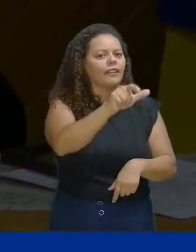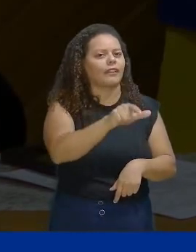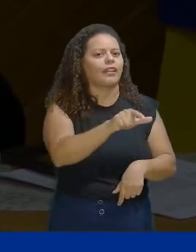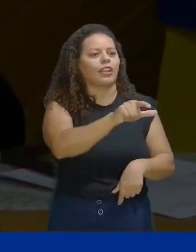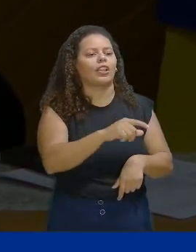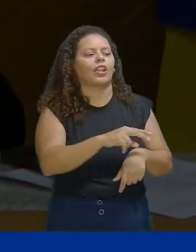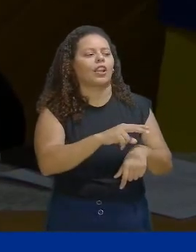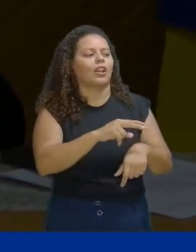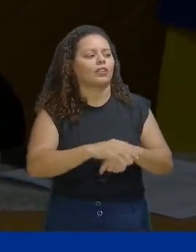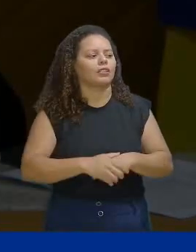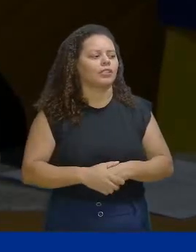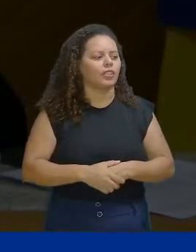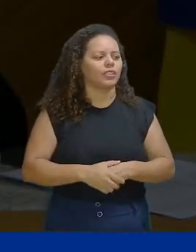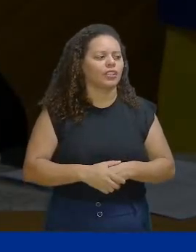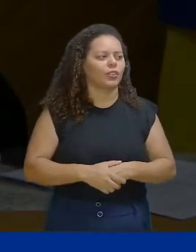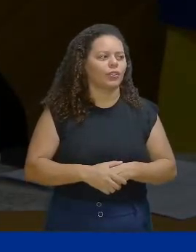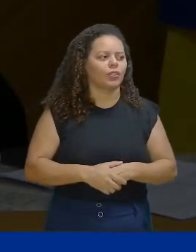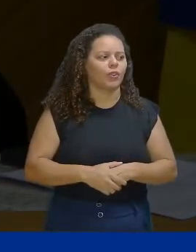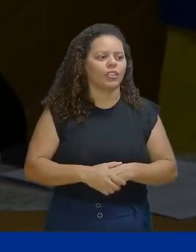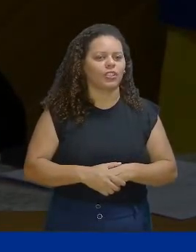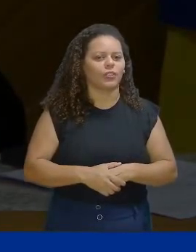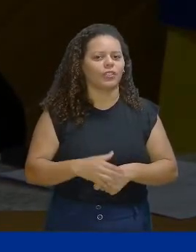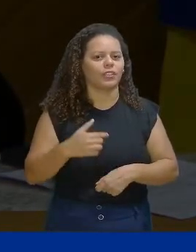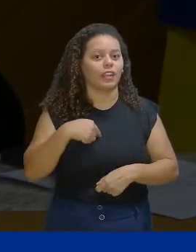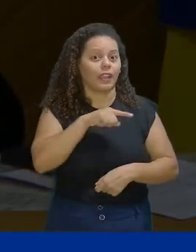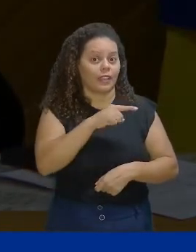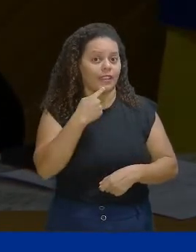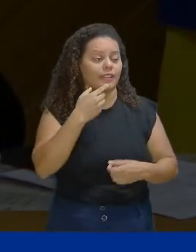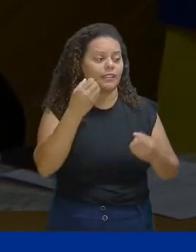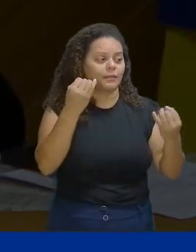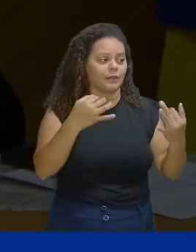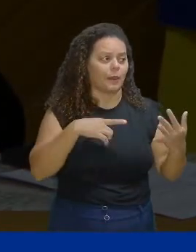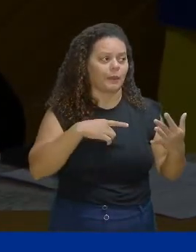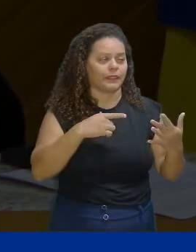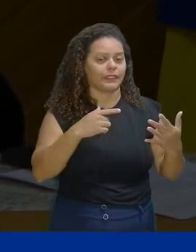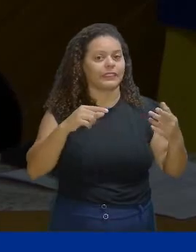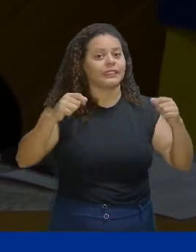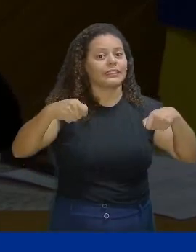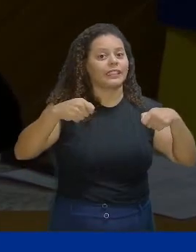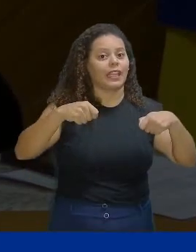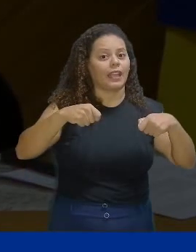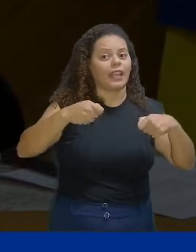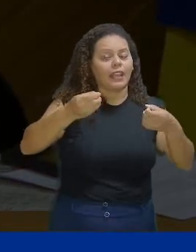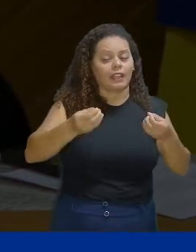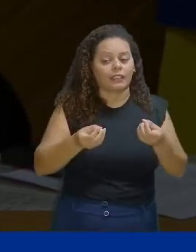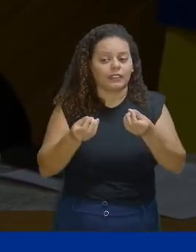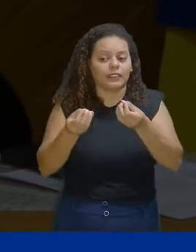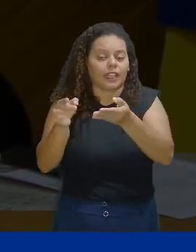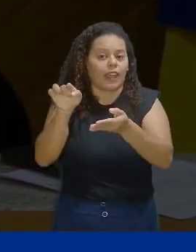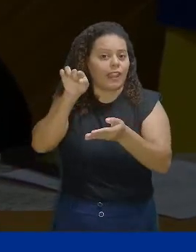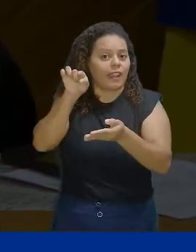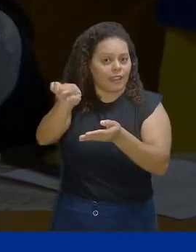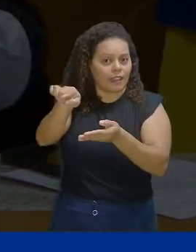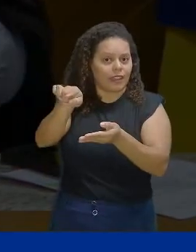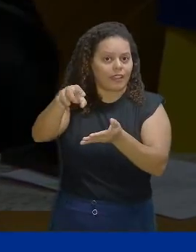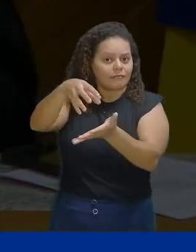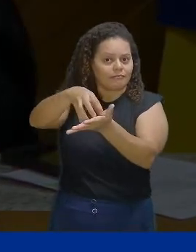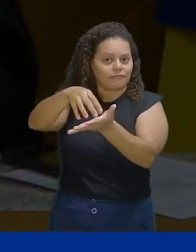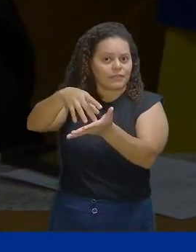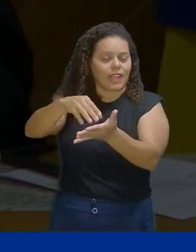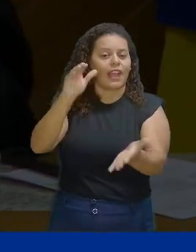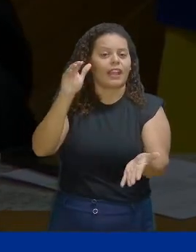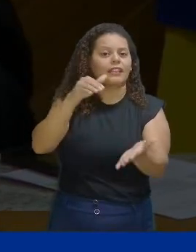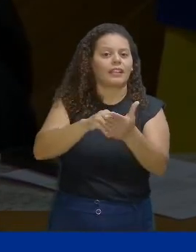corregedor-geral foi pela aprovação, e é isso que eu estou provando, que essa distribuição possa ser feita no prazo de